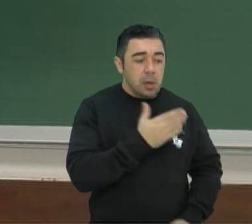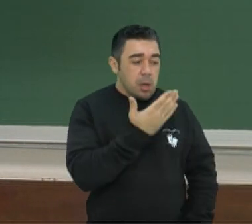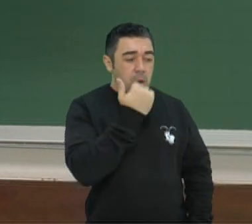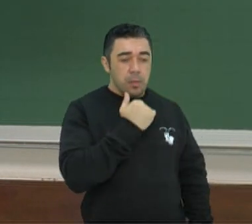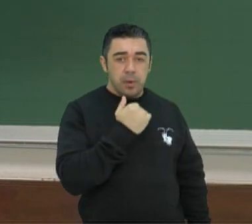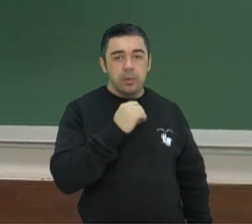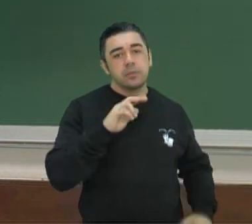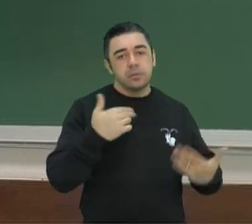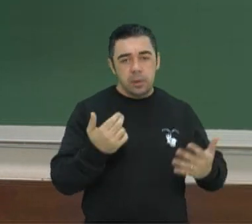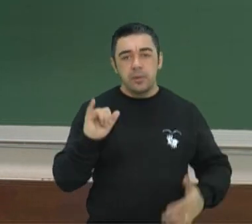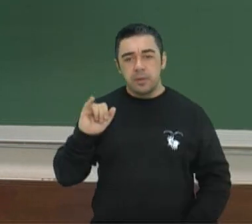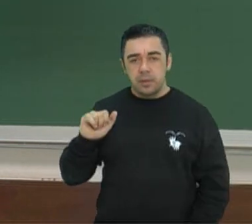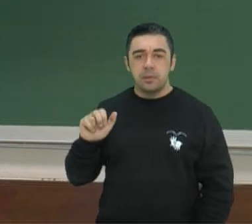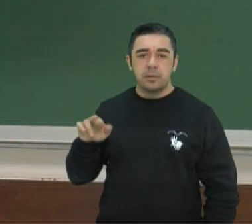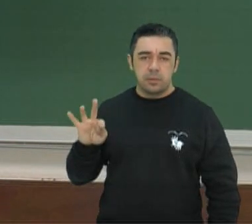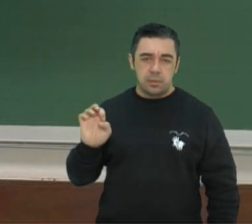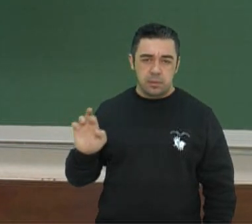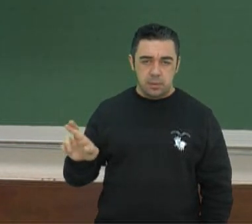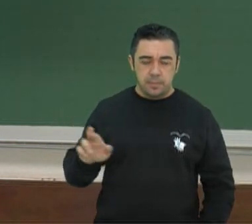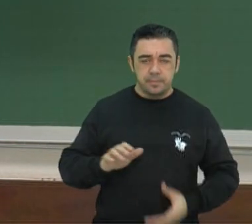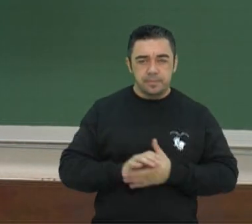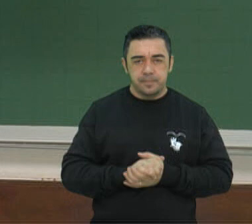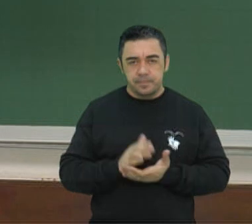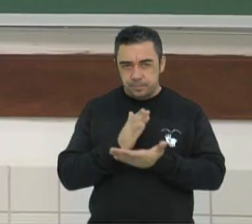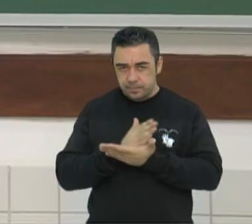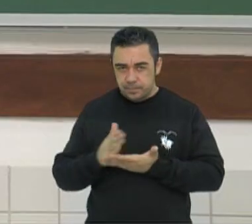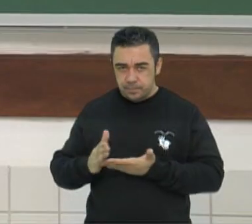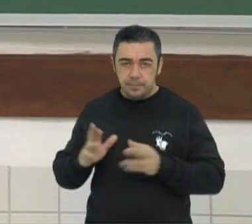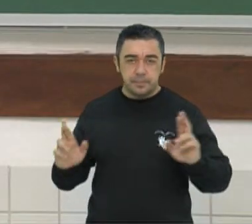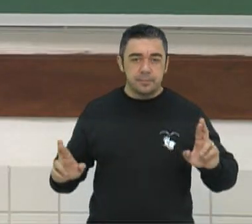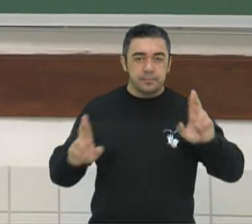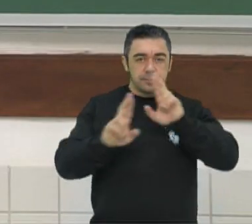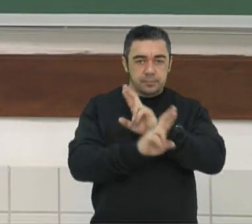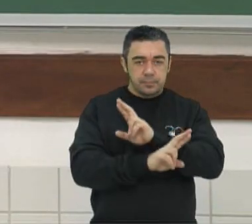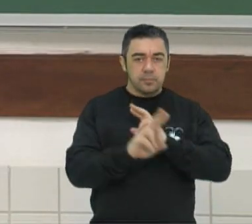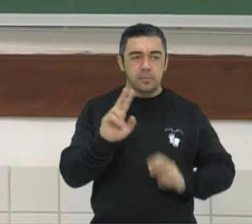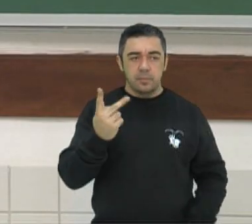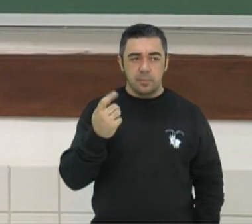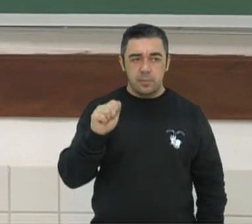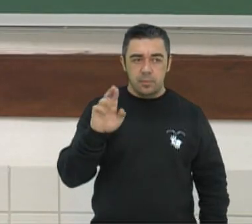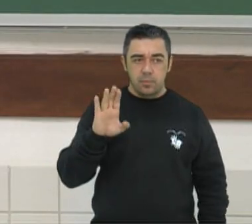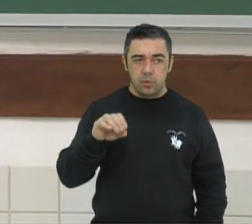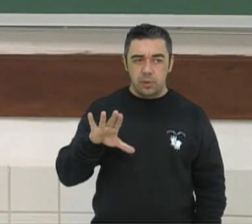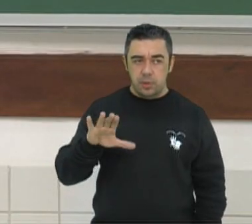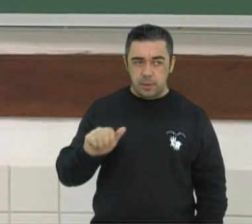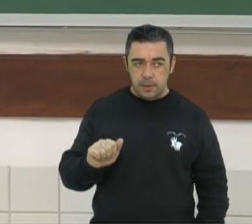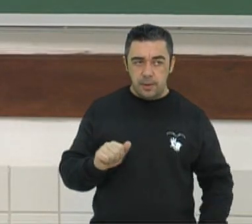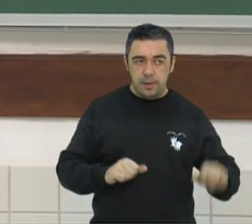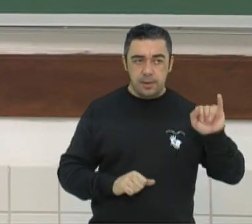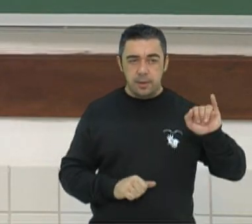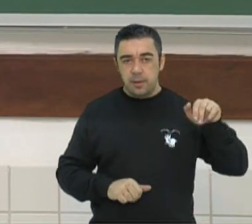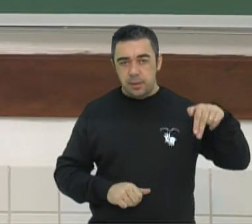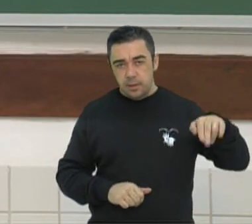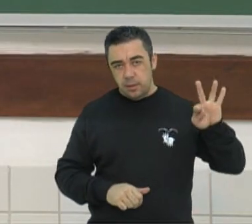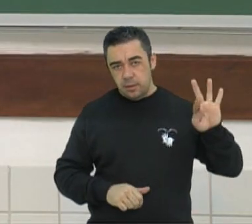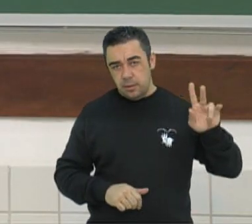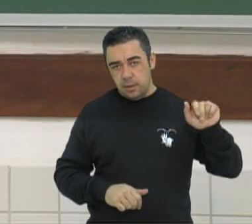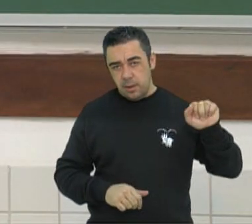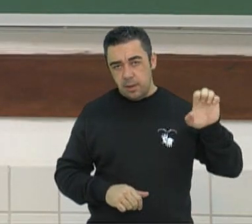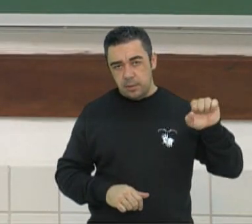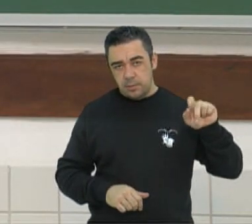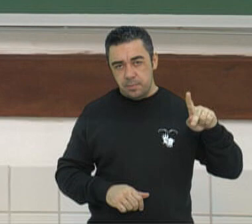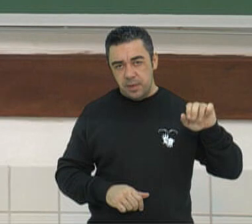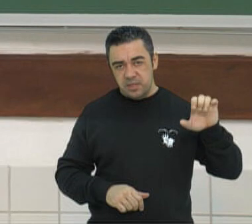são duas espécies diferentes, tá? Então vamos começar pelas relações harmônicas intraespecíficas, ou seja, dentro da